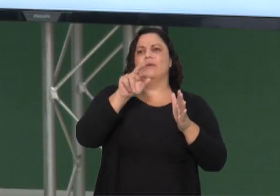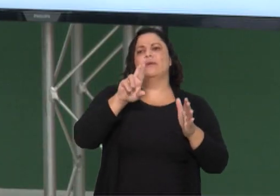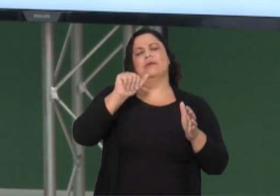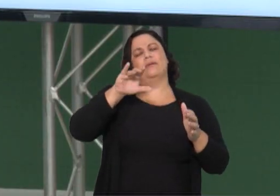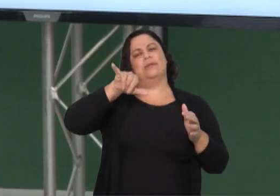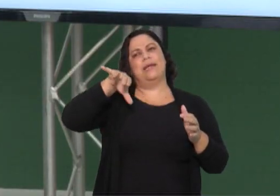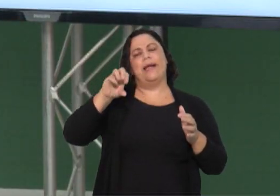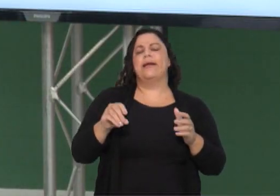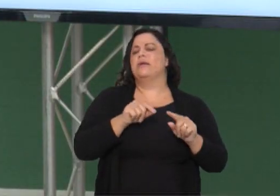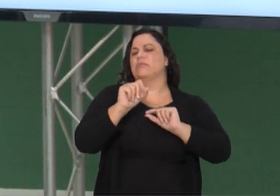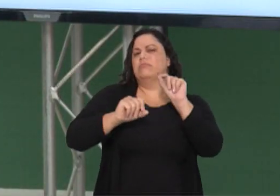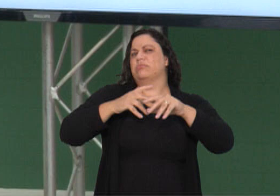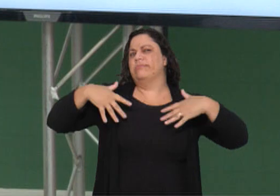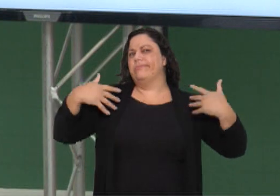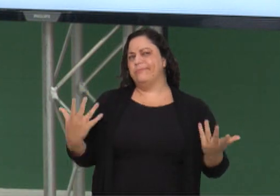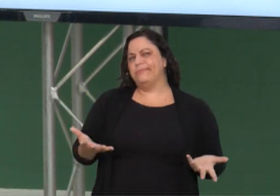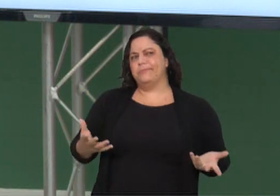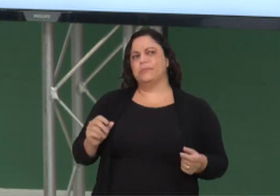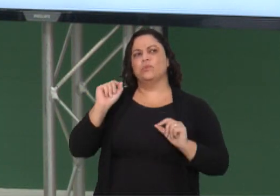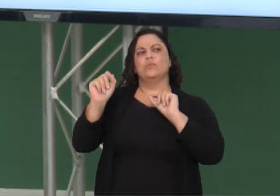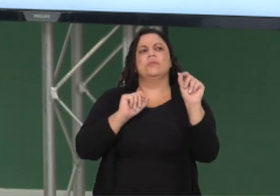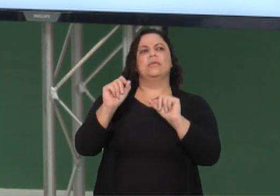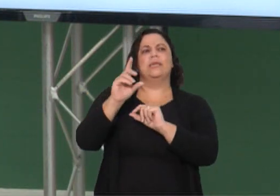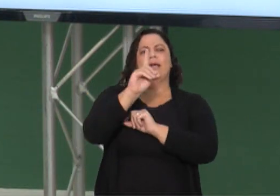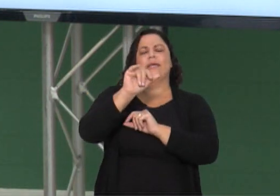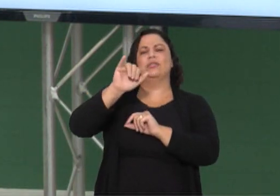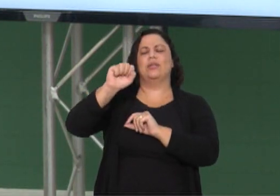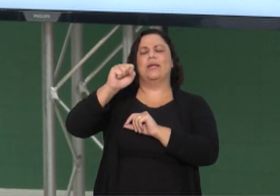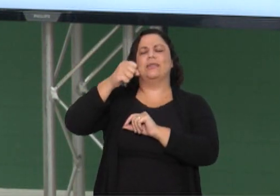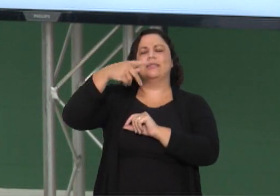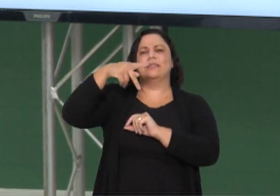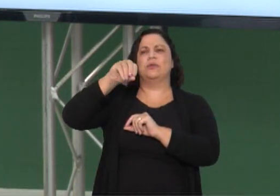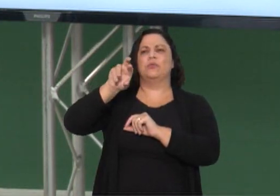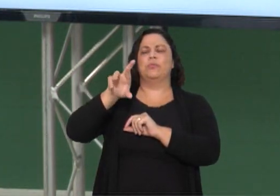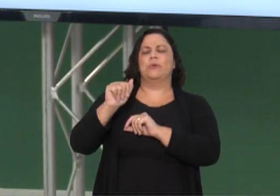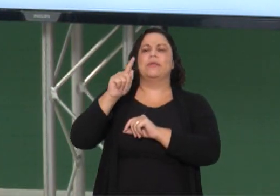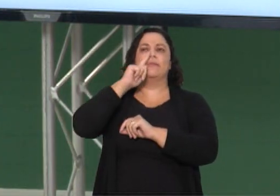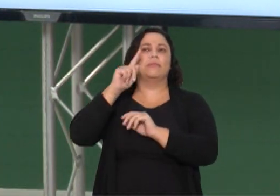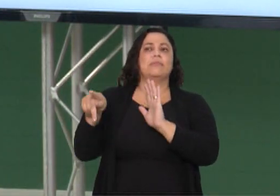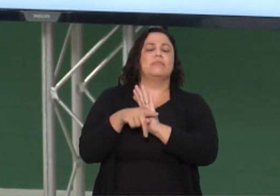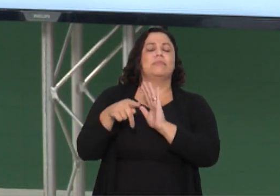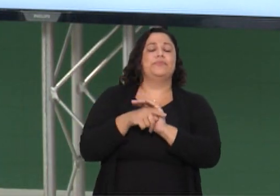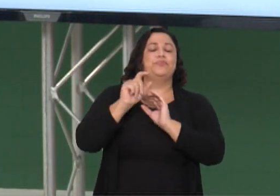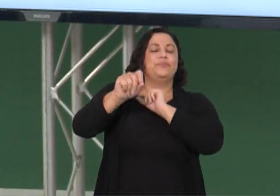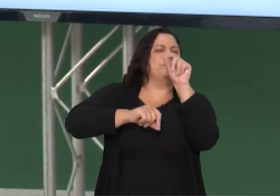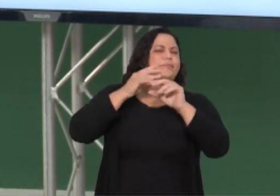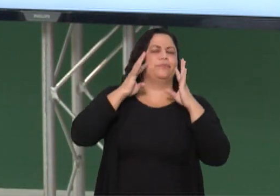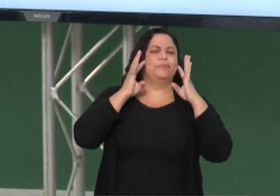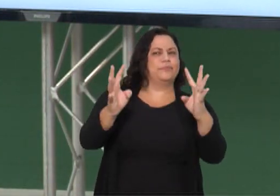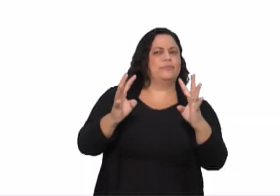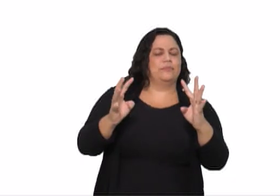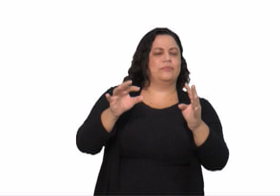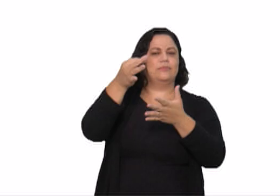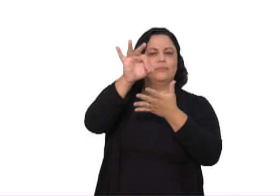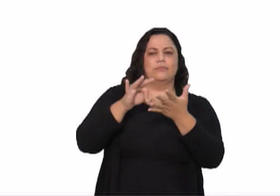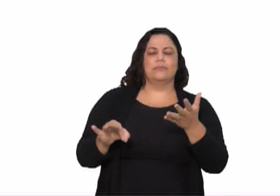sua relação com a segunda diáspora grega? Opa, vamos ver quem está bem atento aí. Daqui a pouquinho nós voltamos e vamos corrigir junto.